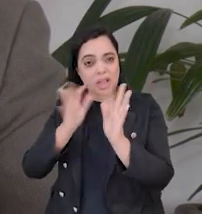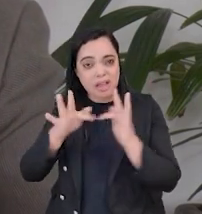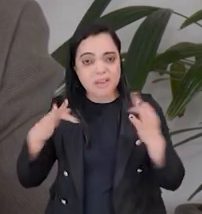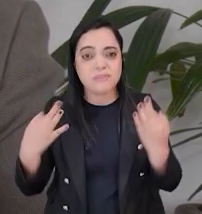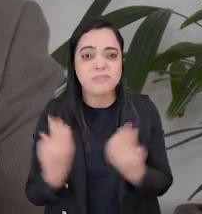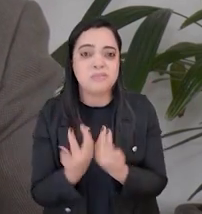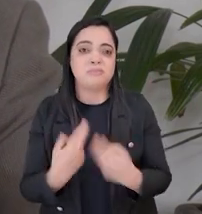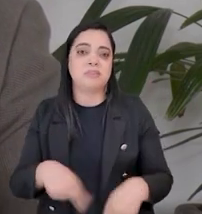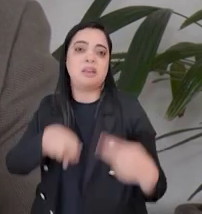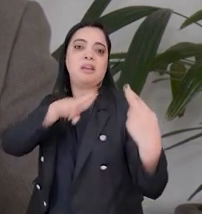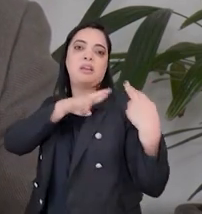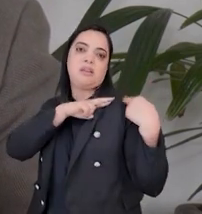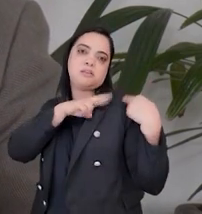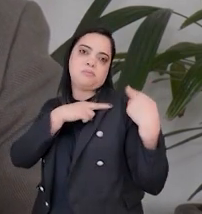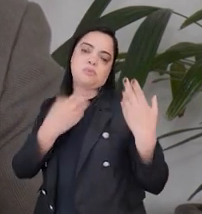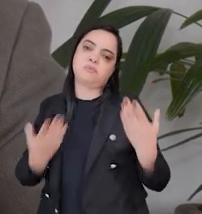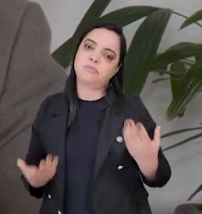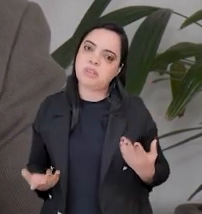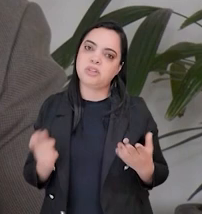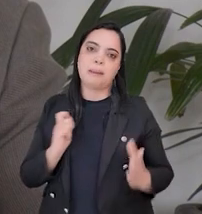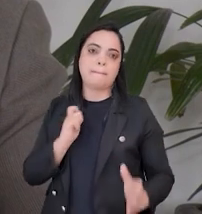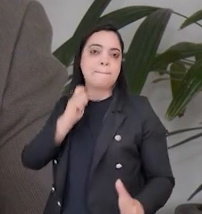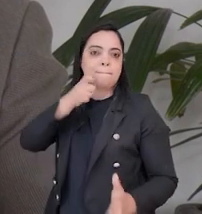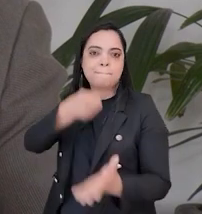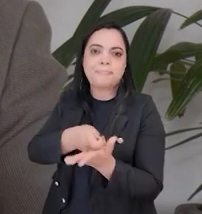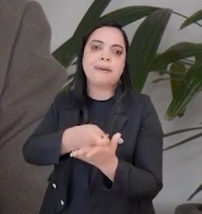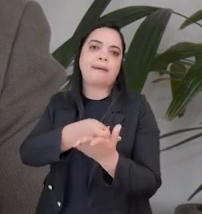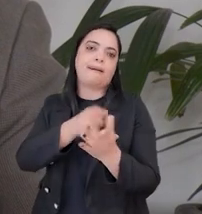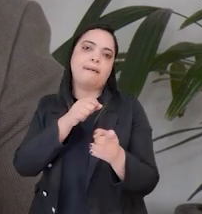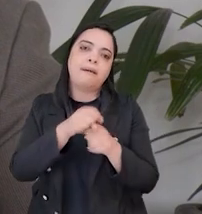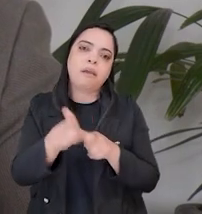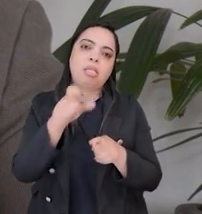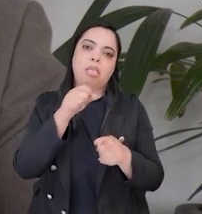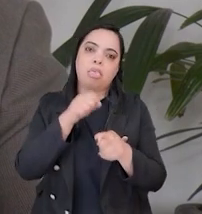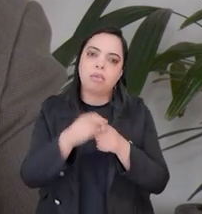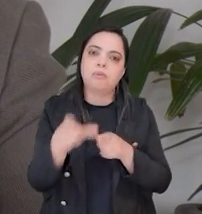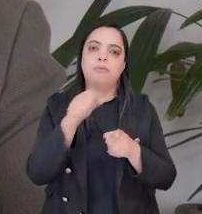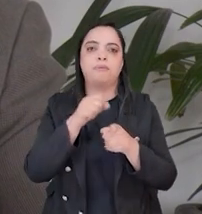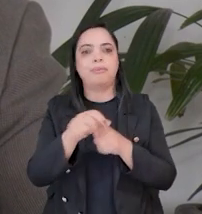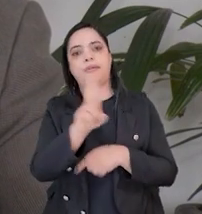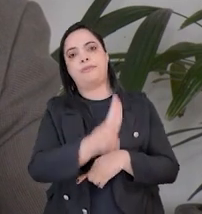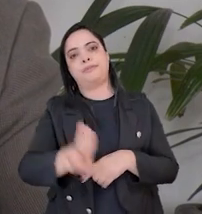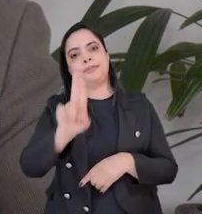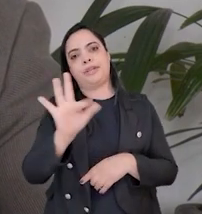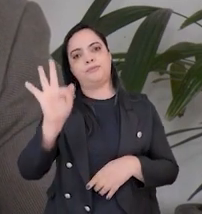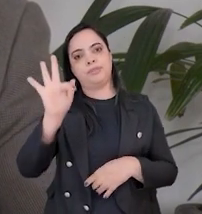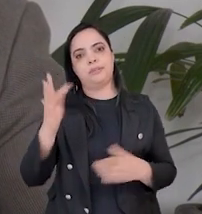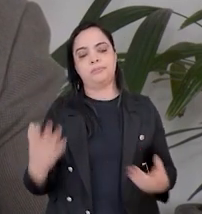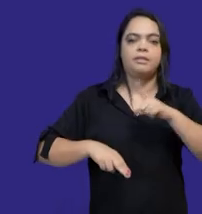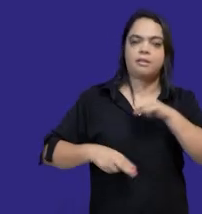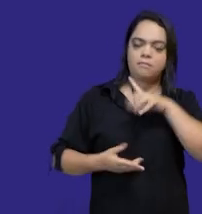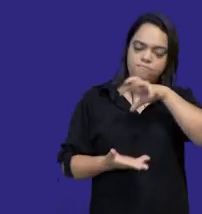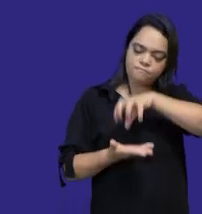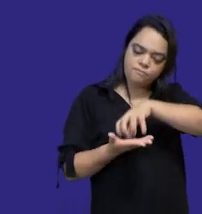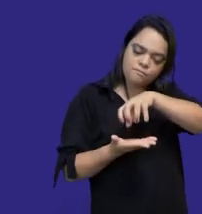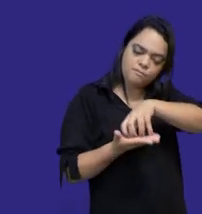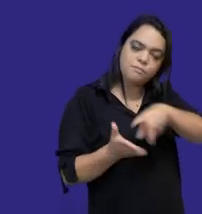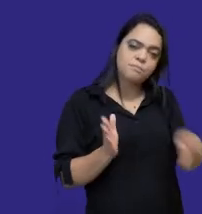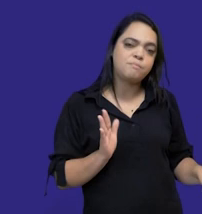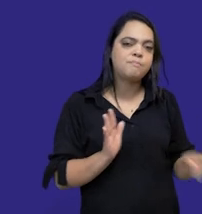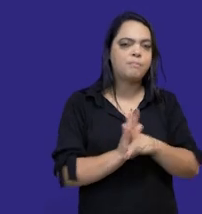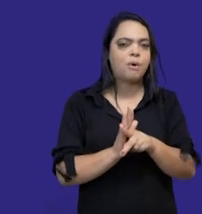ainda sobre as famílias a responsabilidade de pagar uma mensalidade na universidade